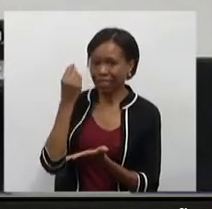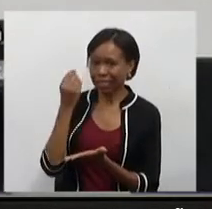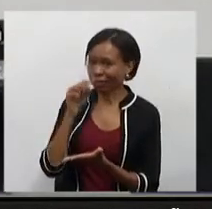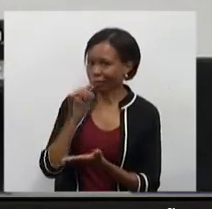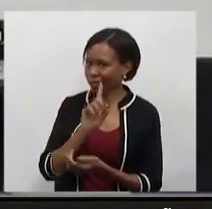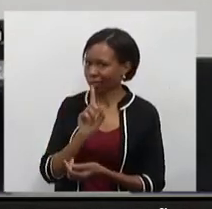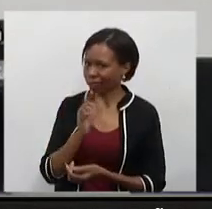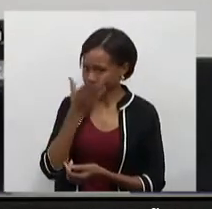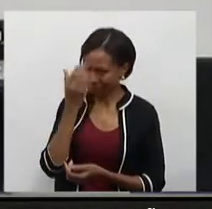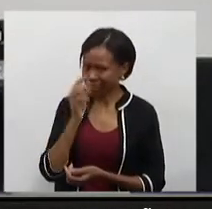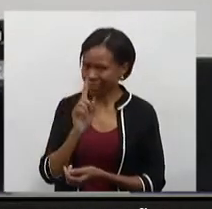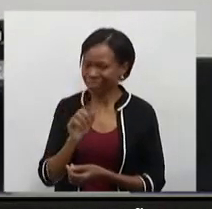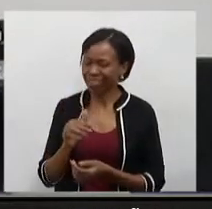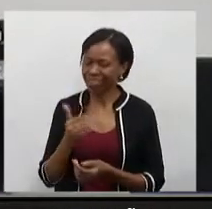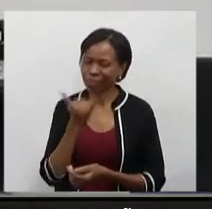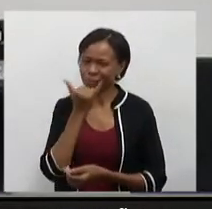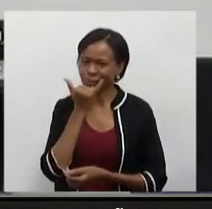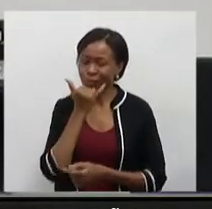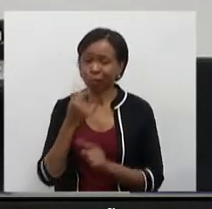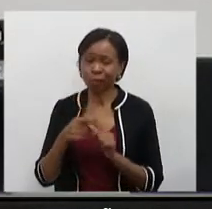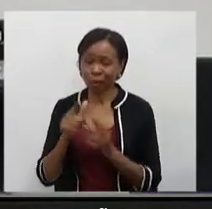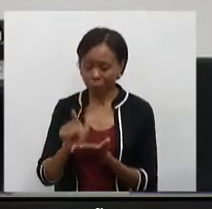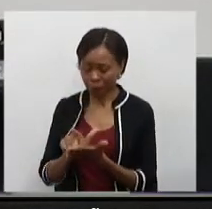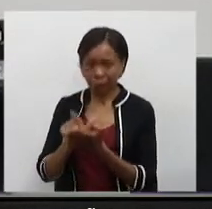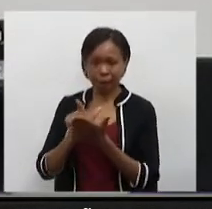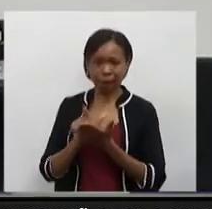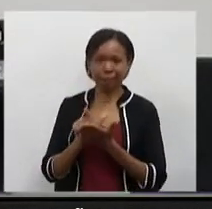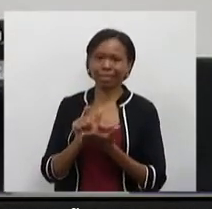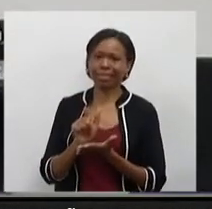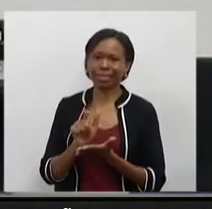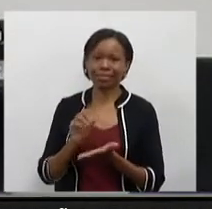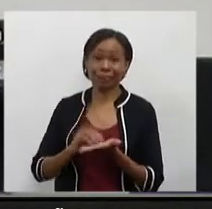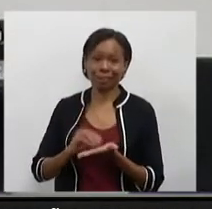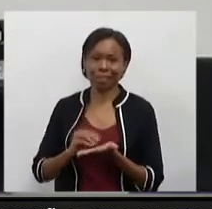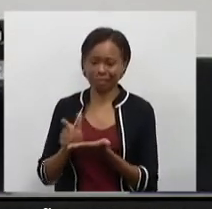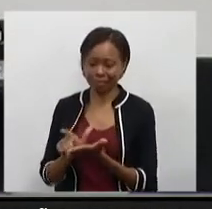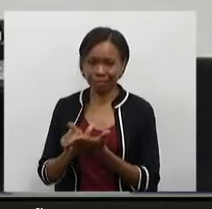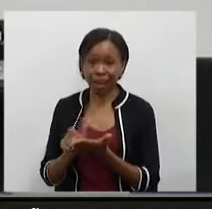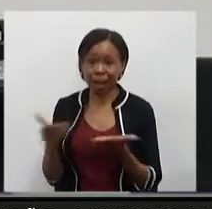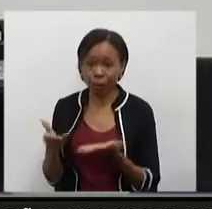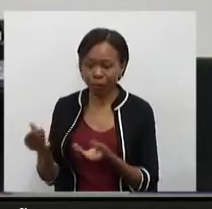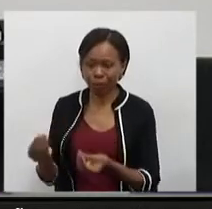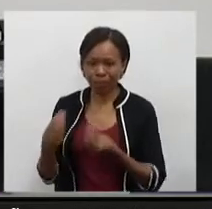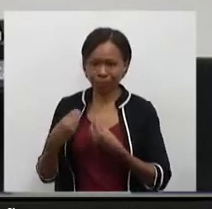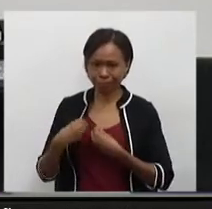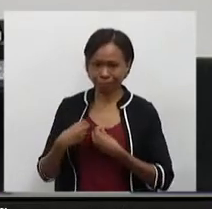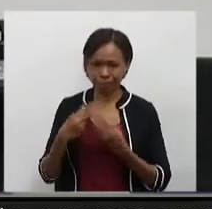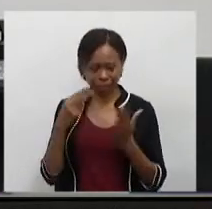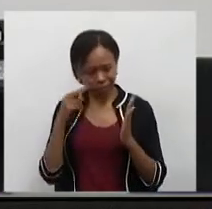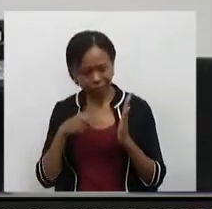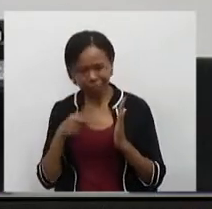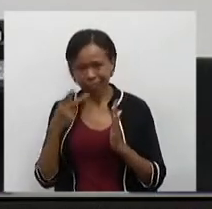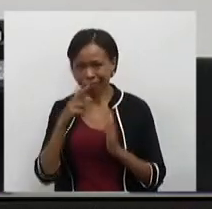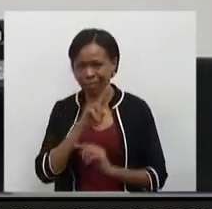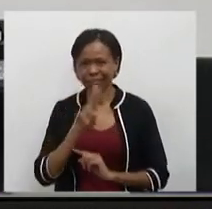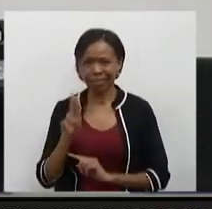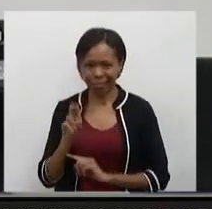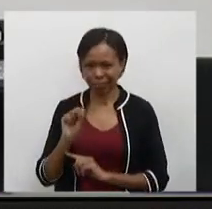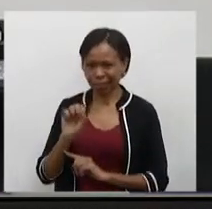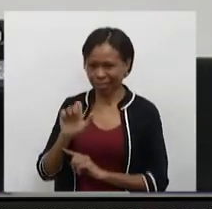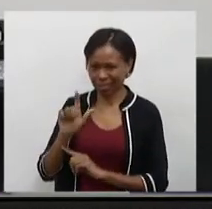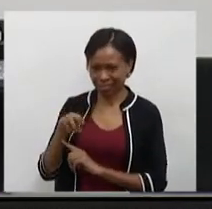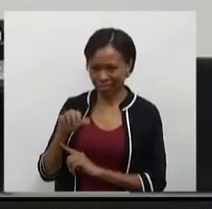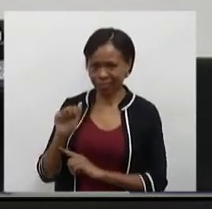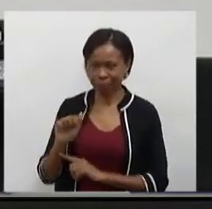viu, Selma? Porque realmente eu estava sem a folha da sua inscrição e agora a assessoria me trouxe aqui. Então, antes de passar para o último,